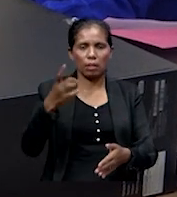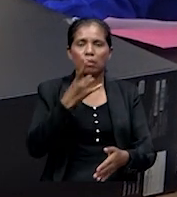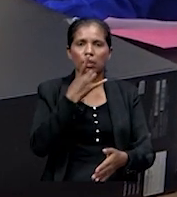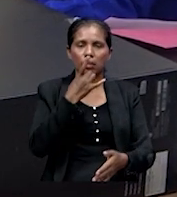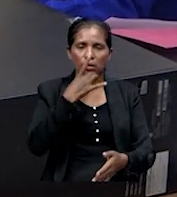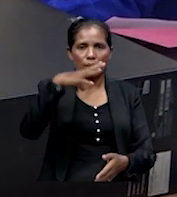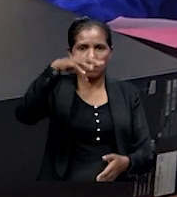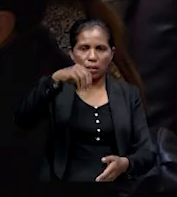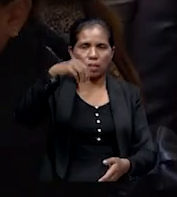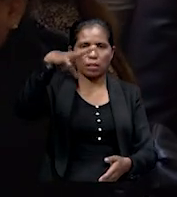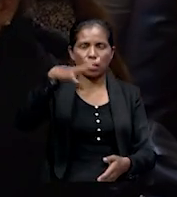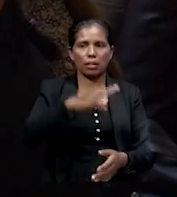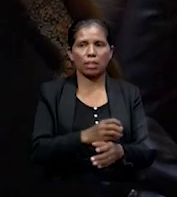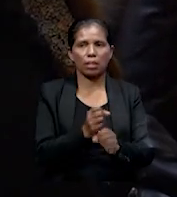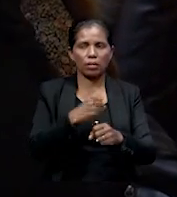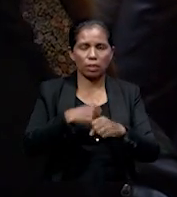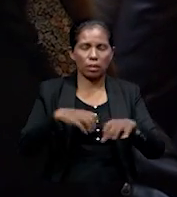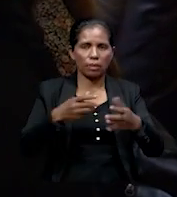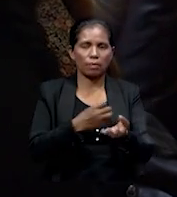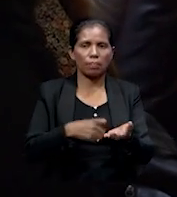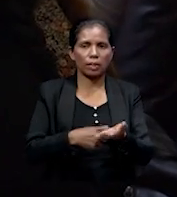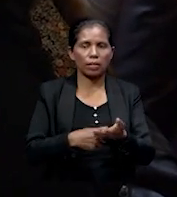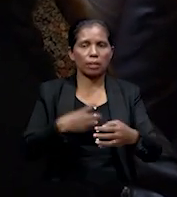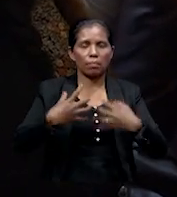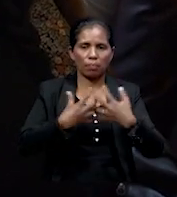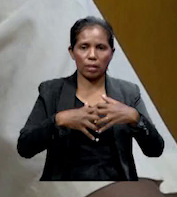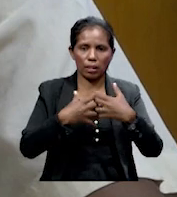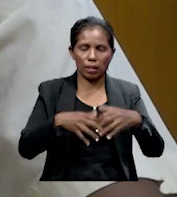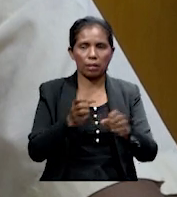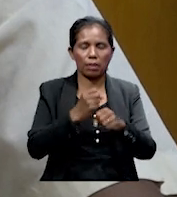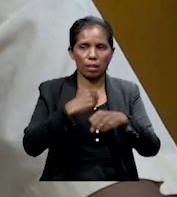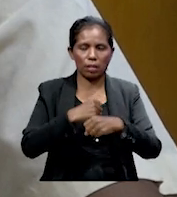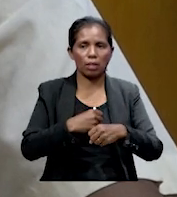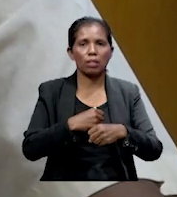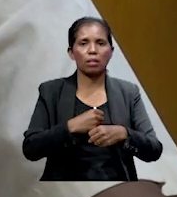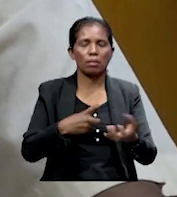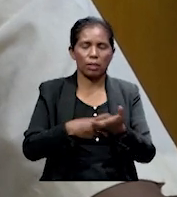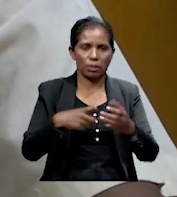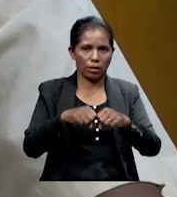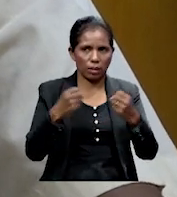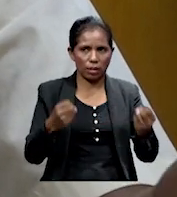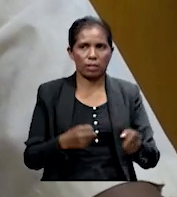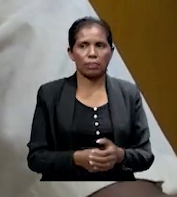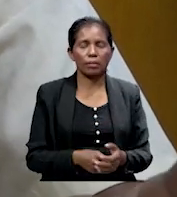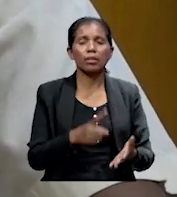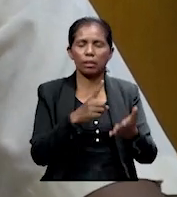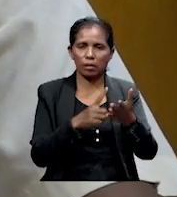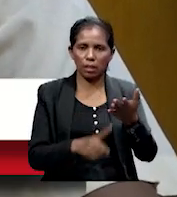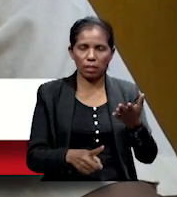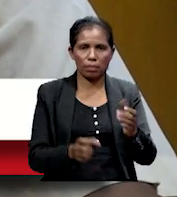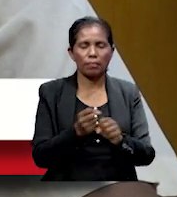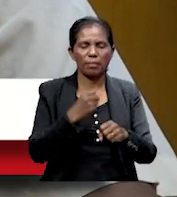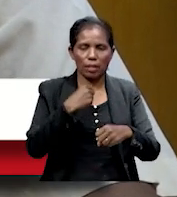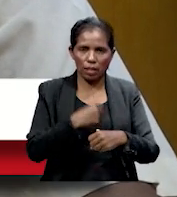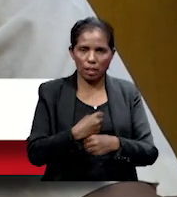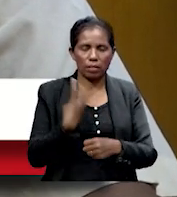lá kang mate, afeta ba máquina produção passaporte at. E botsede ma ka acontece, o de prejudica e